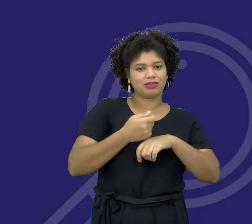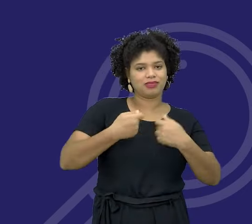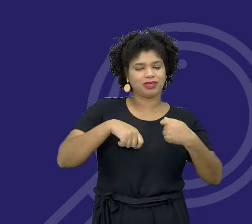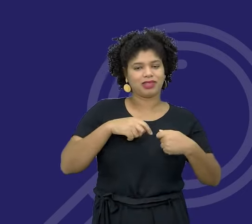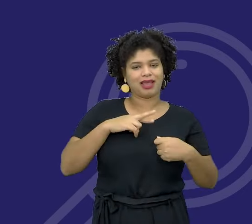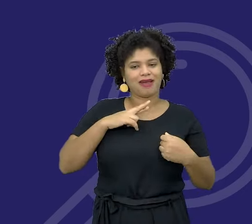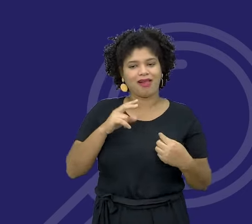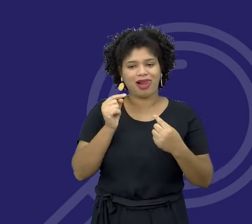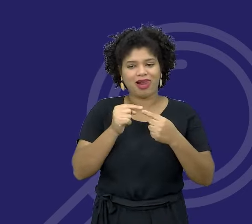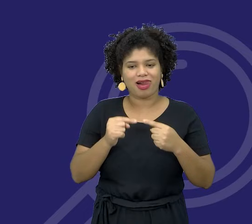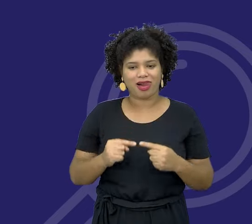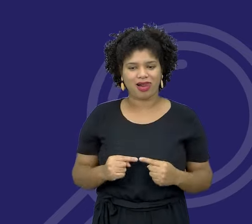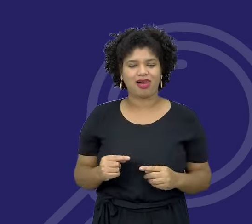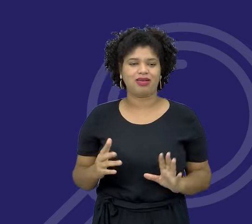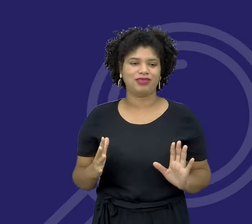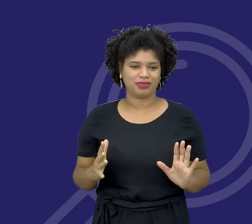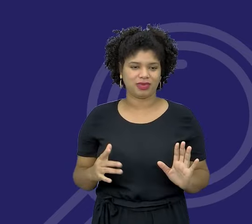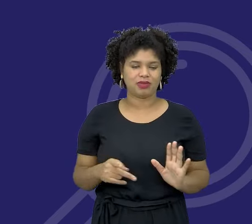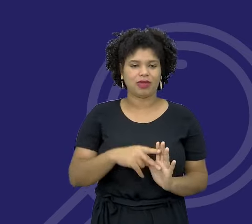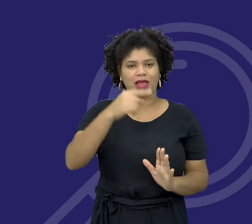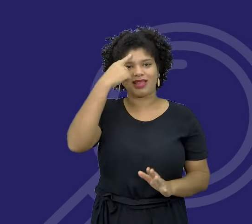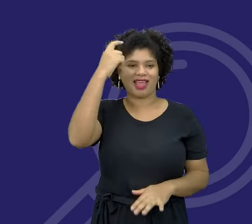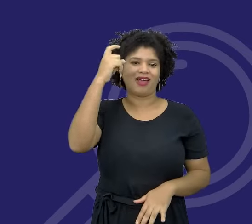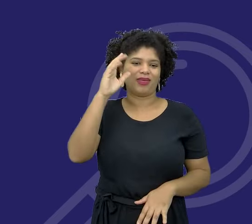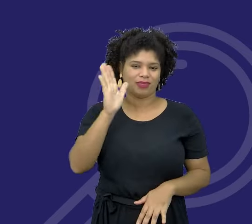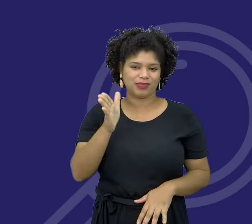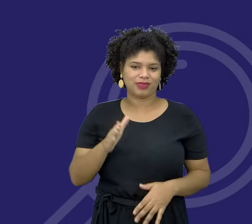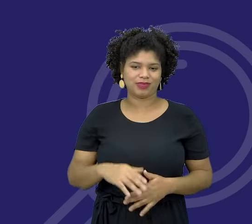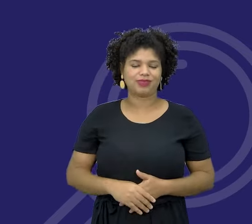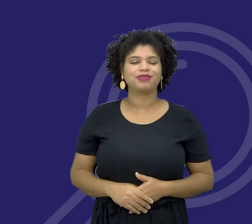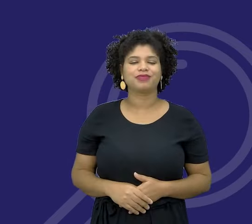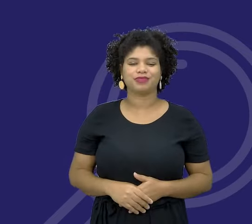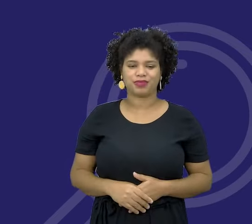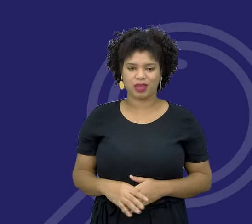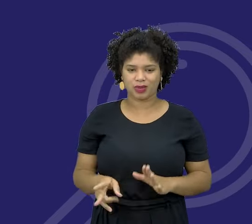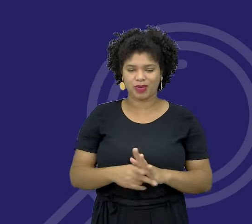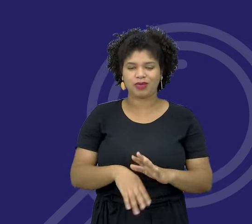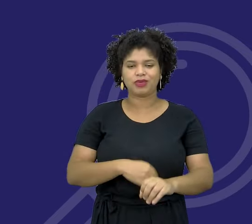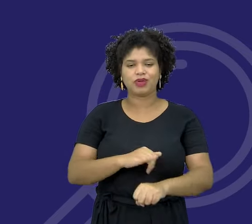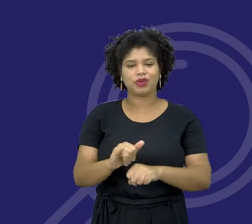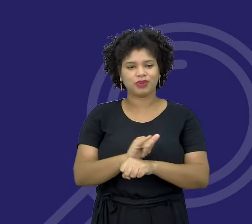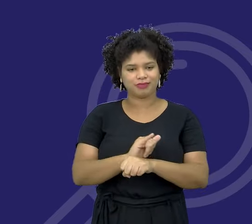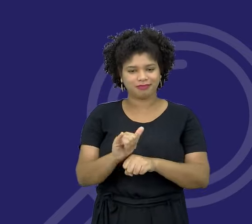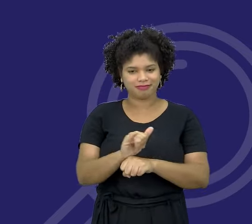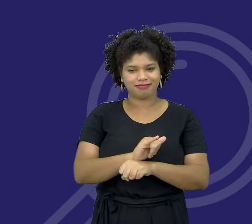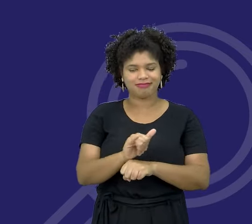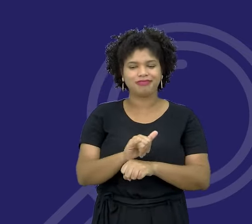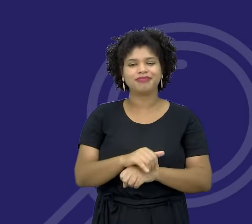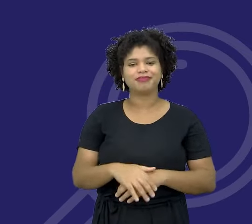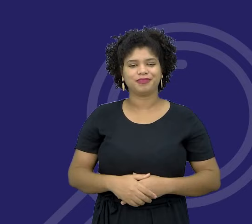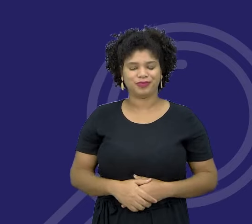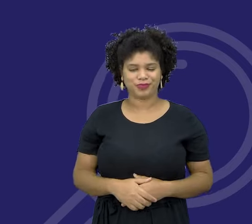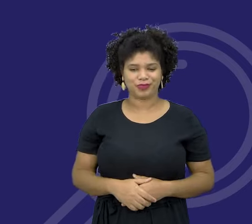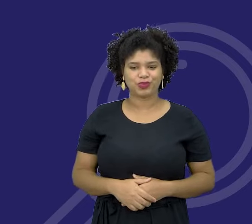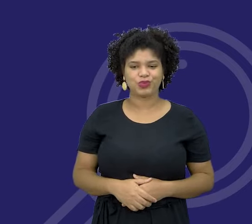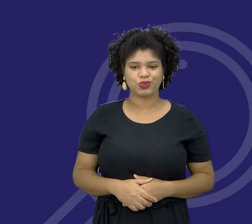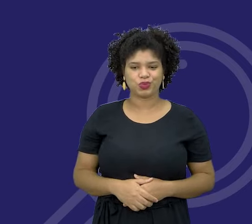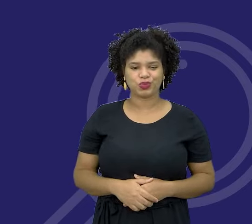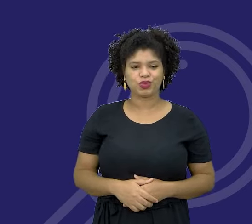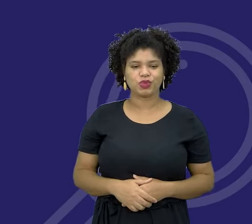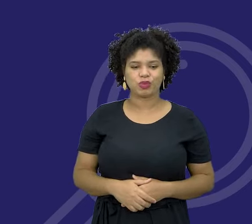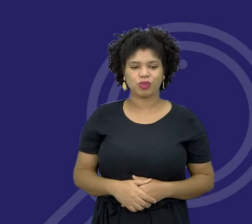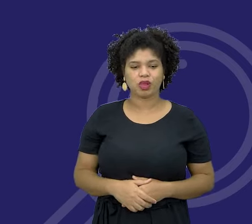vamos considerar assim, a ideal dessa técnica, daquele problema, né?